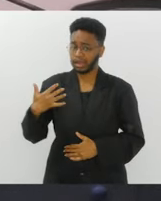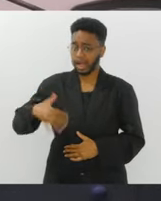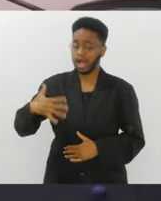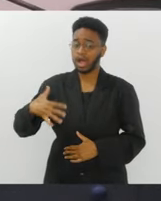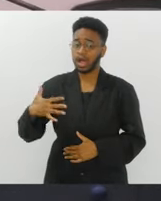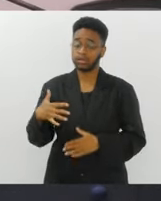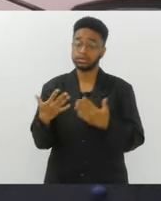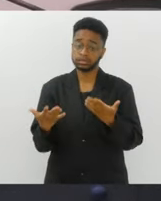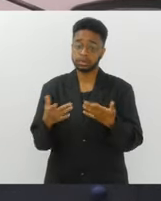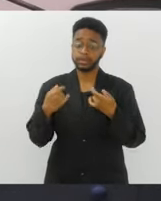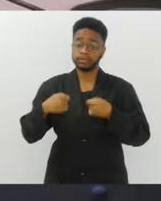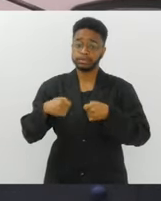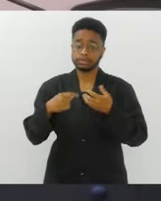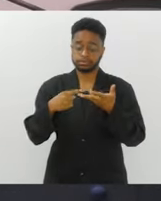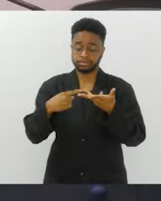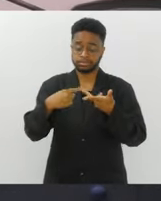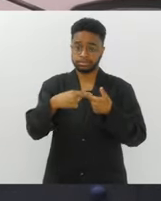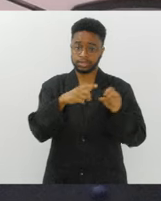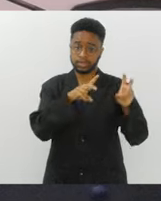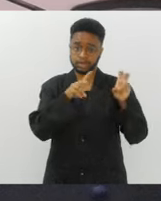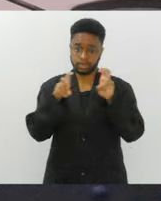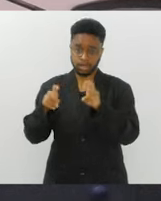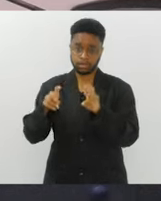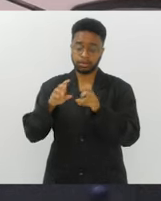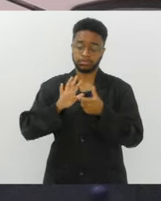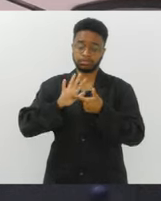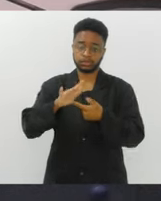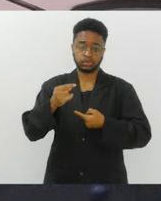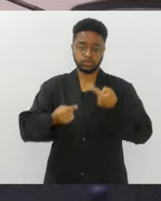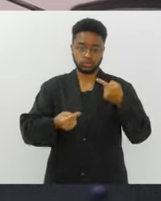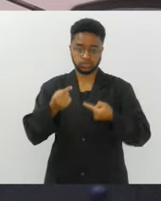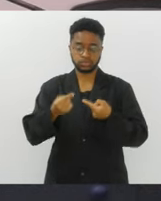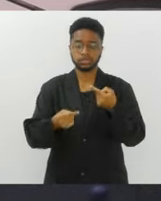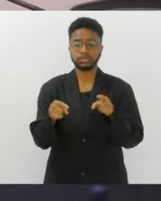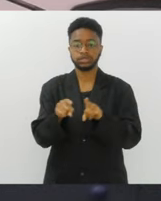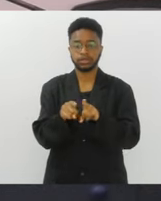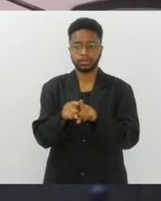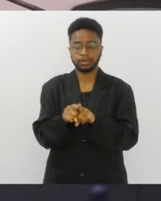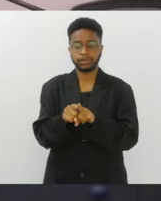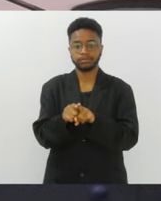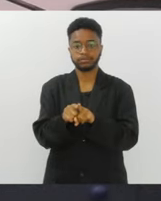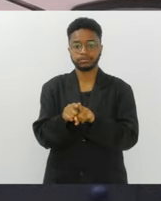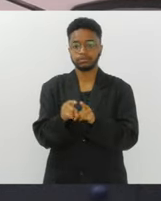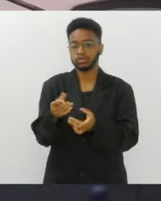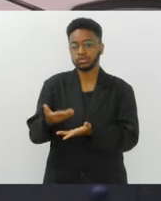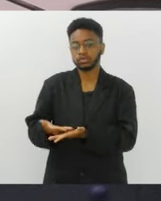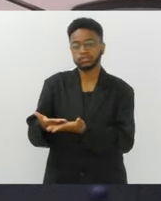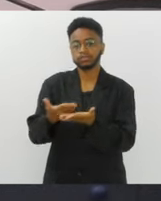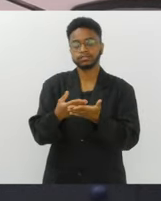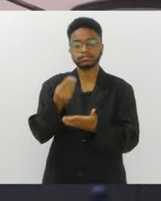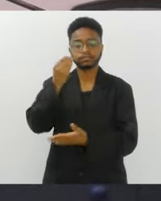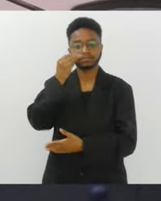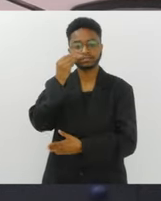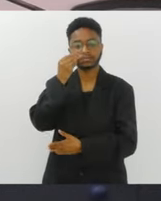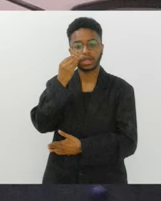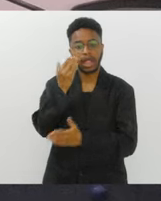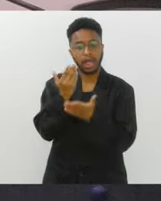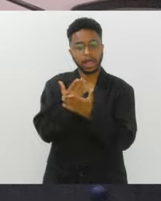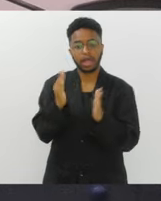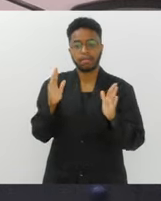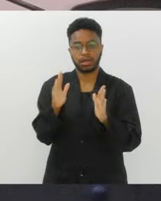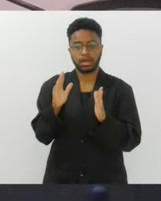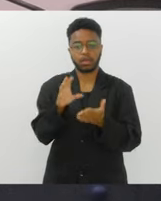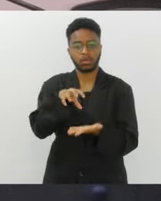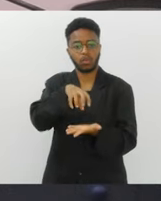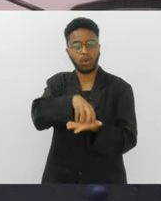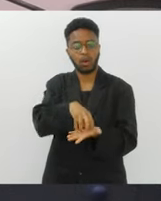gente precisa trazer isso tudo para a mesa de discussão e se debruçar para a gente, de uma vez por toda, acabar com esse